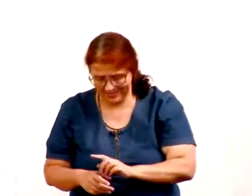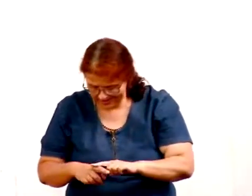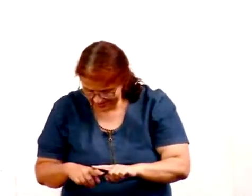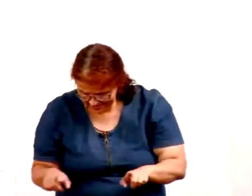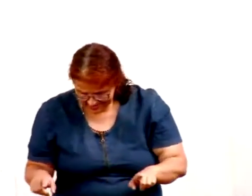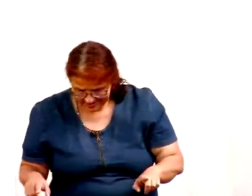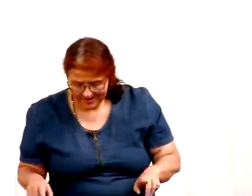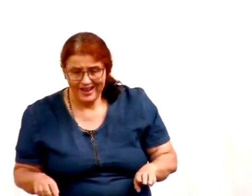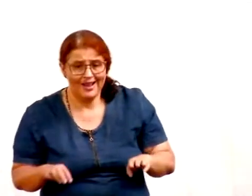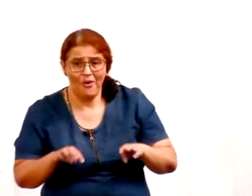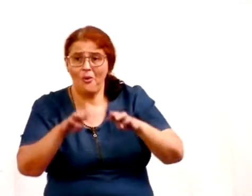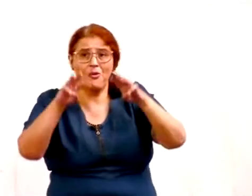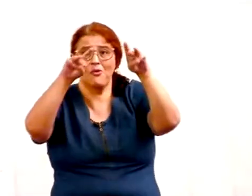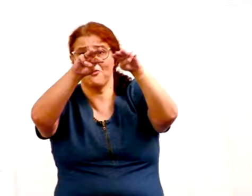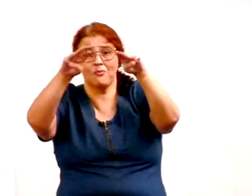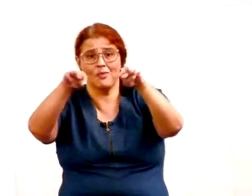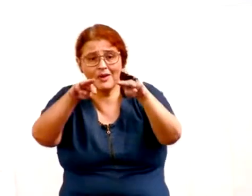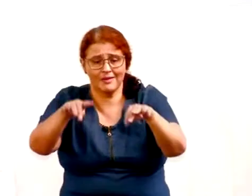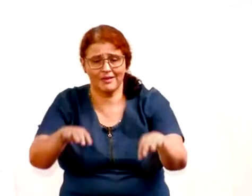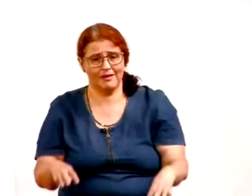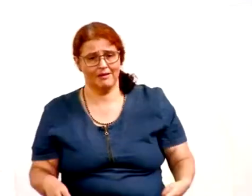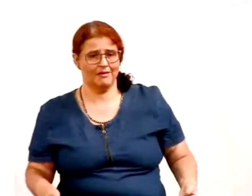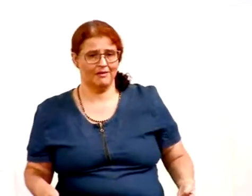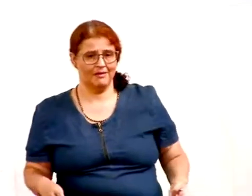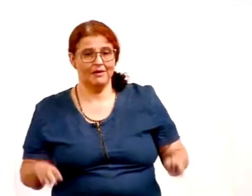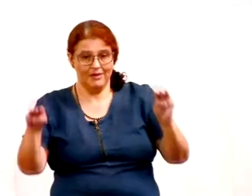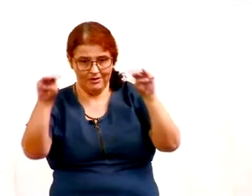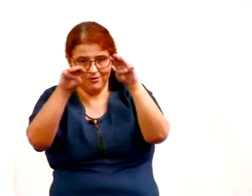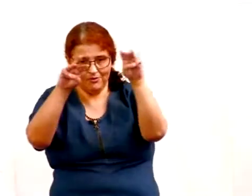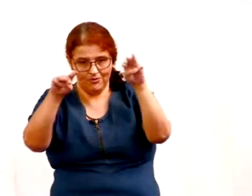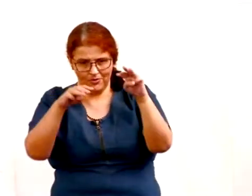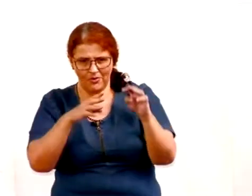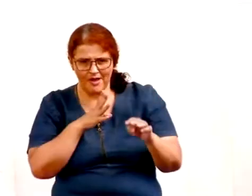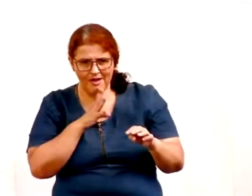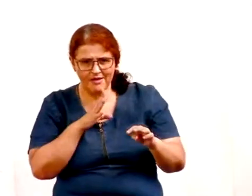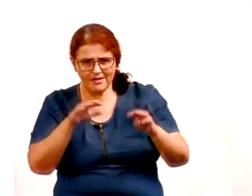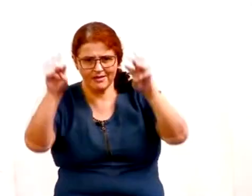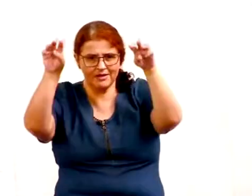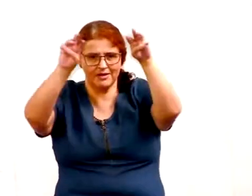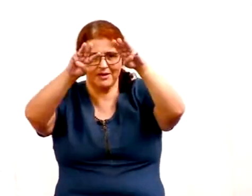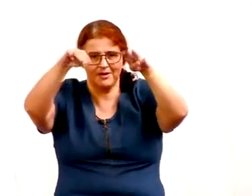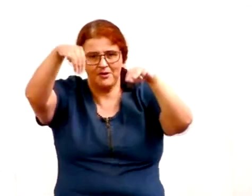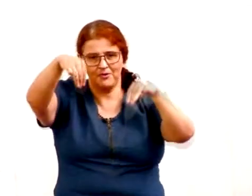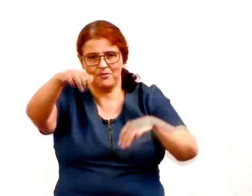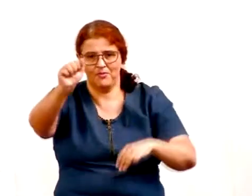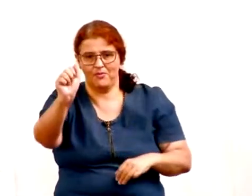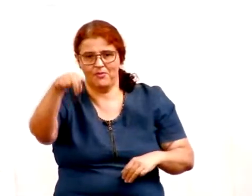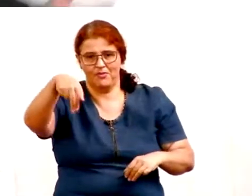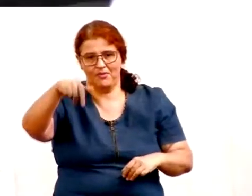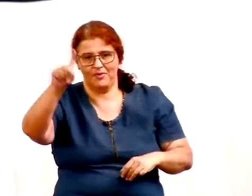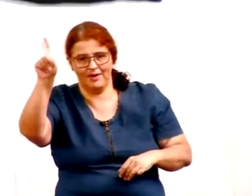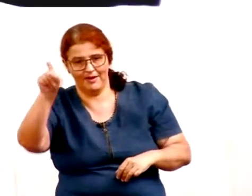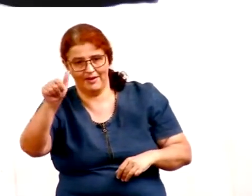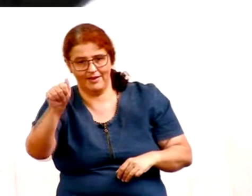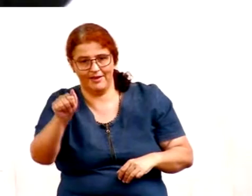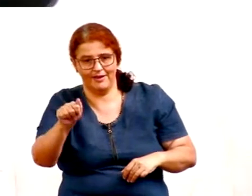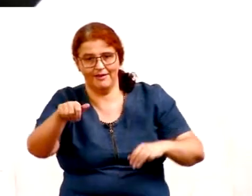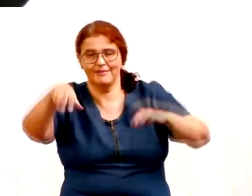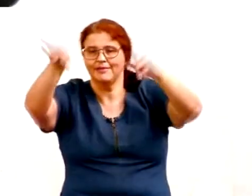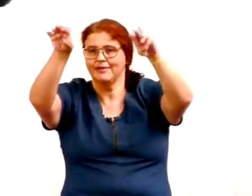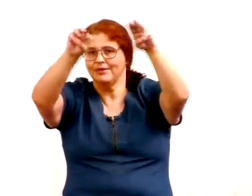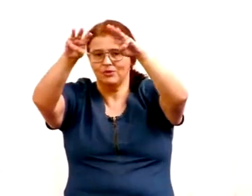mandou carne para eles, as cordonizes. Este povo provou